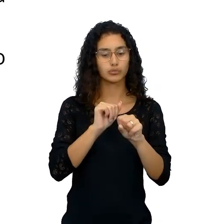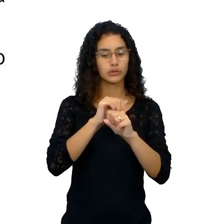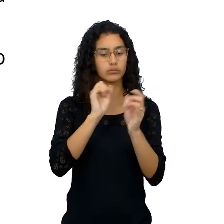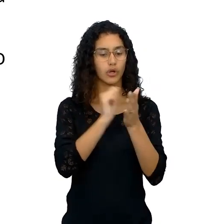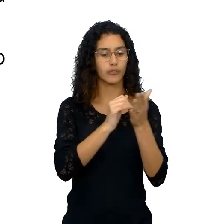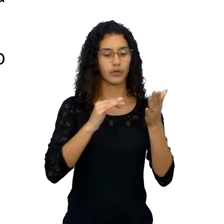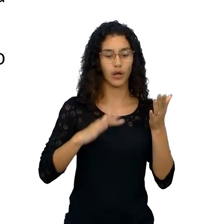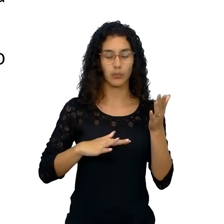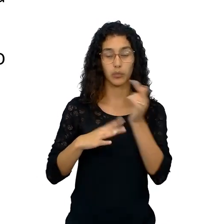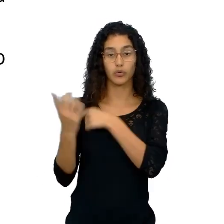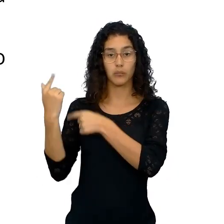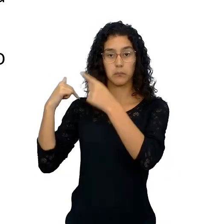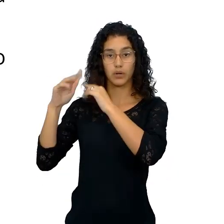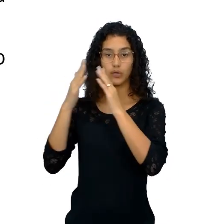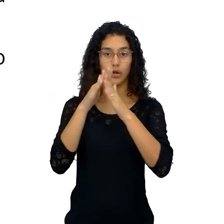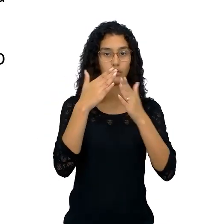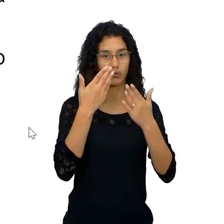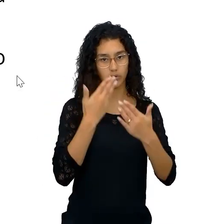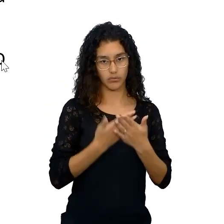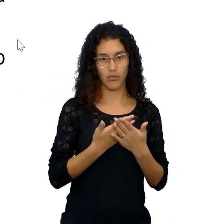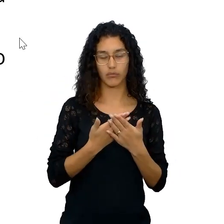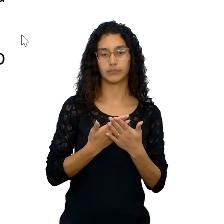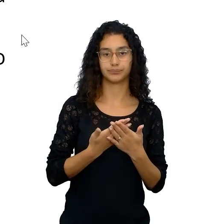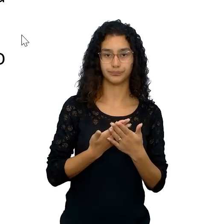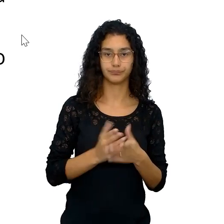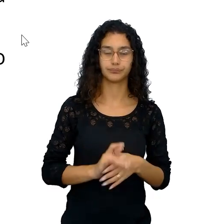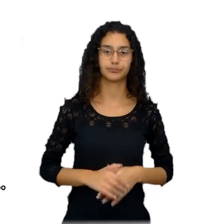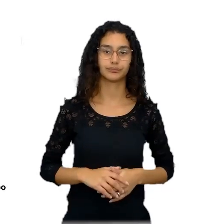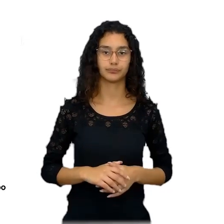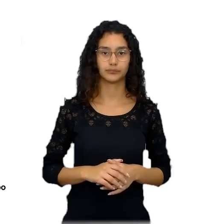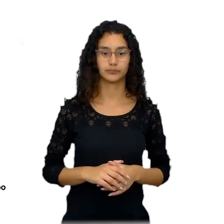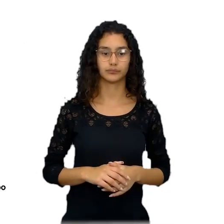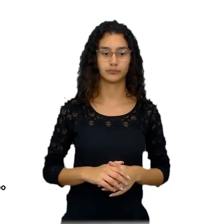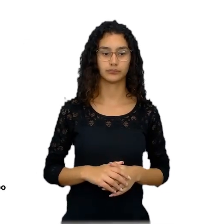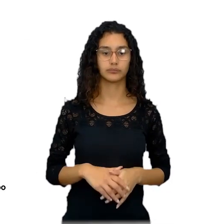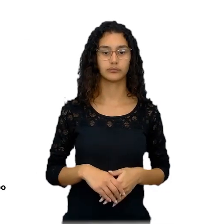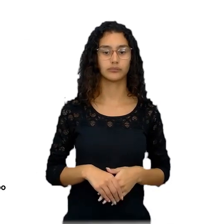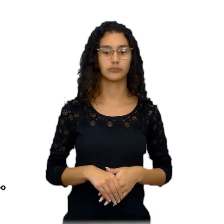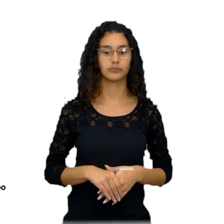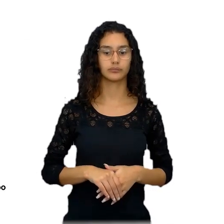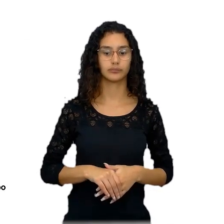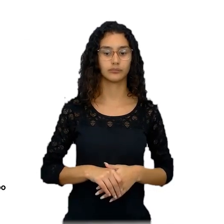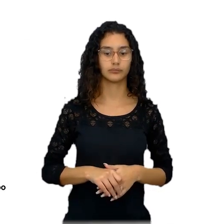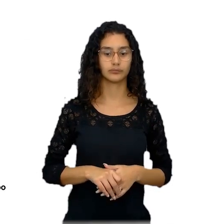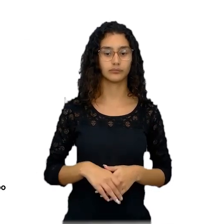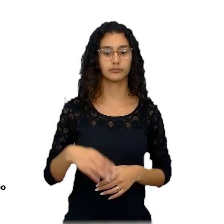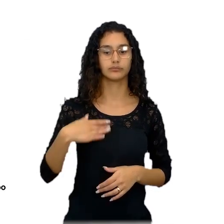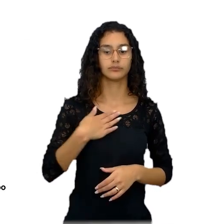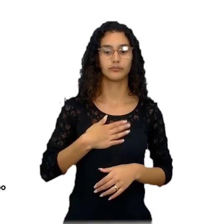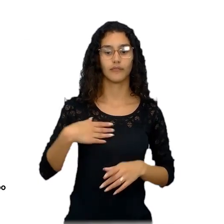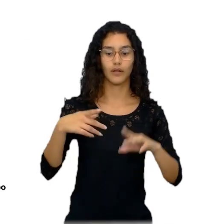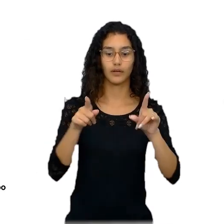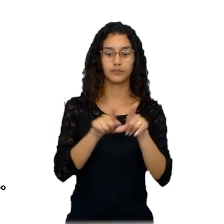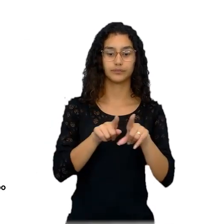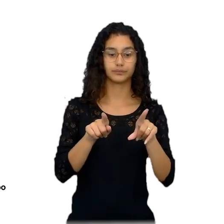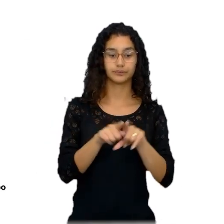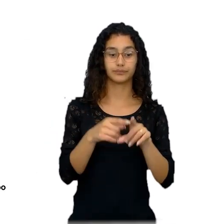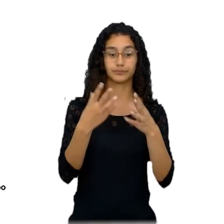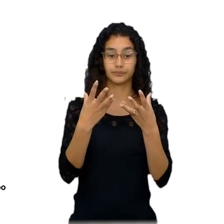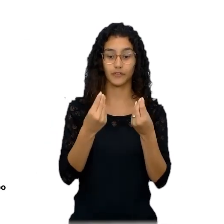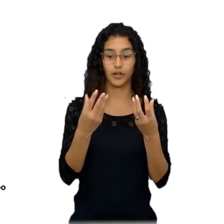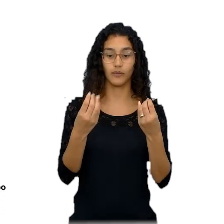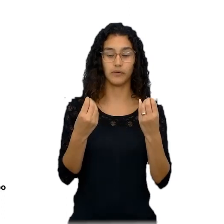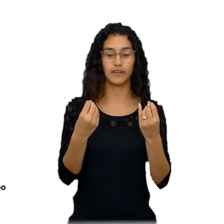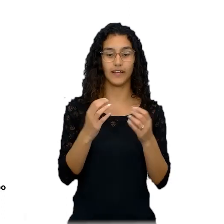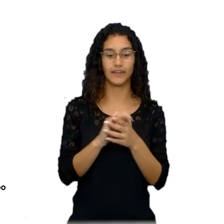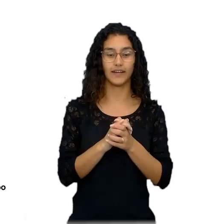sugestões de atividades para os desdobramentos nas escolas. A gente gosta muito, né,